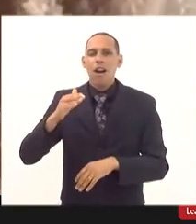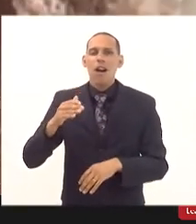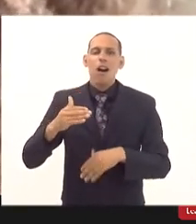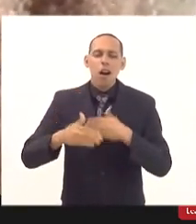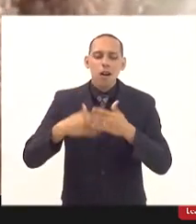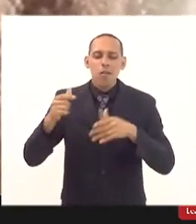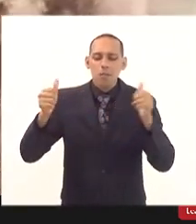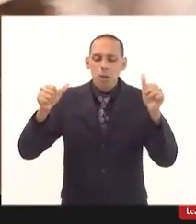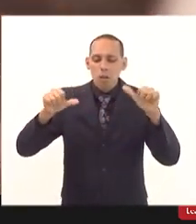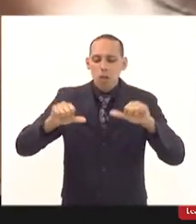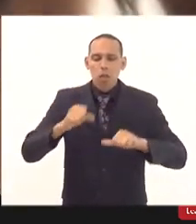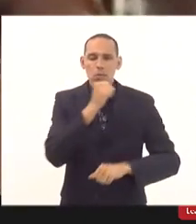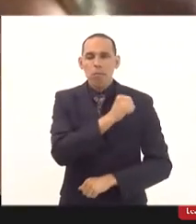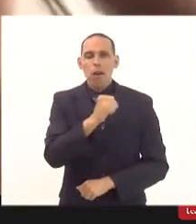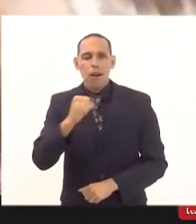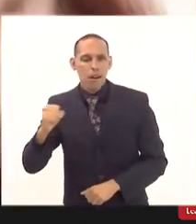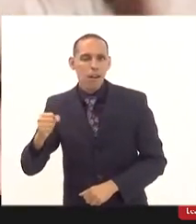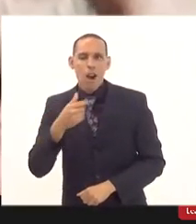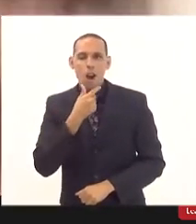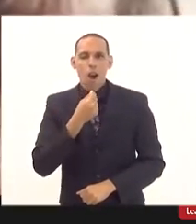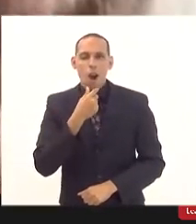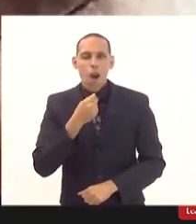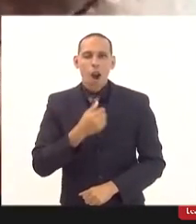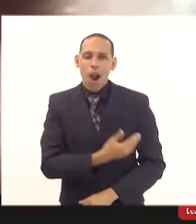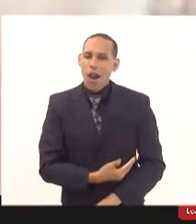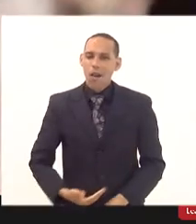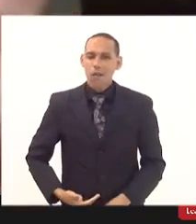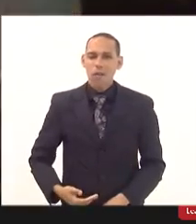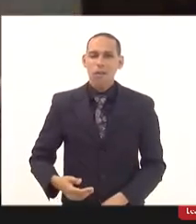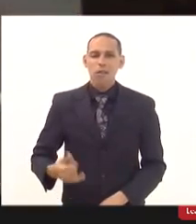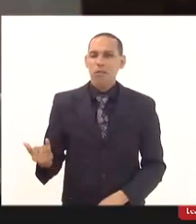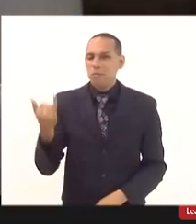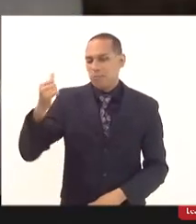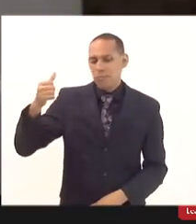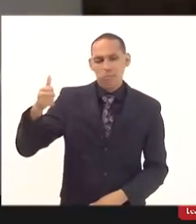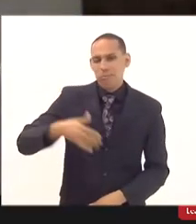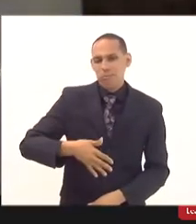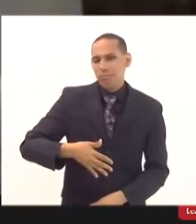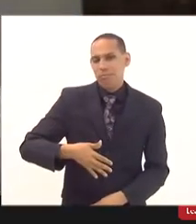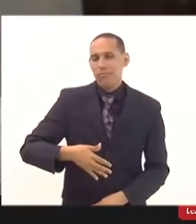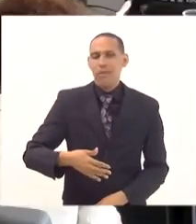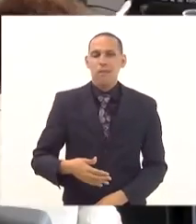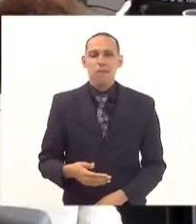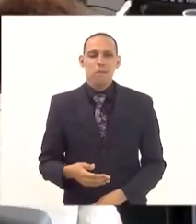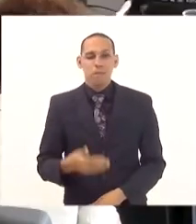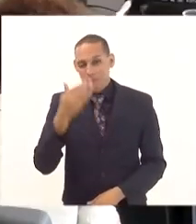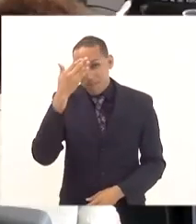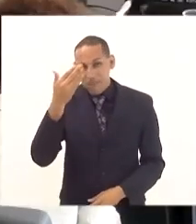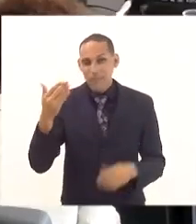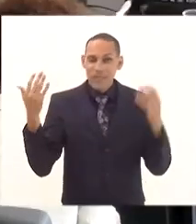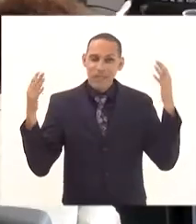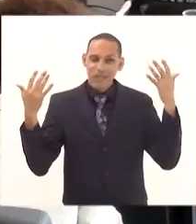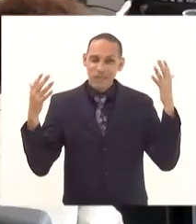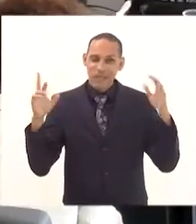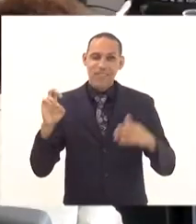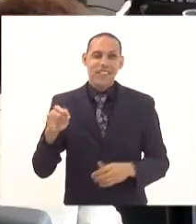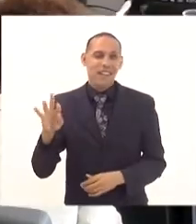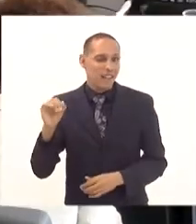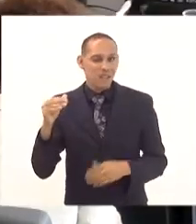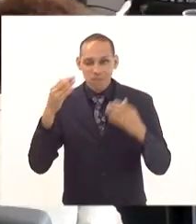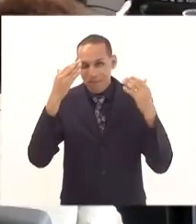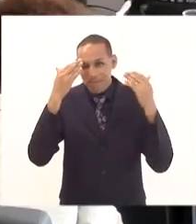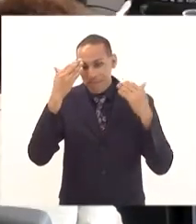lentamente por homens públicos menor espíritos importante Obrigado Renascer